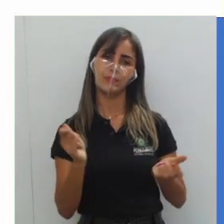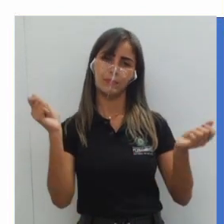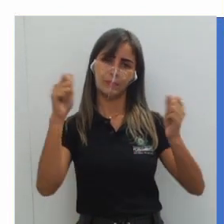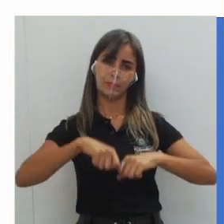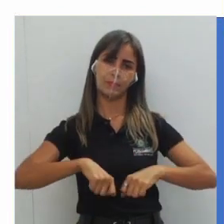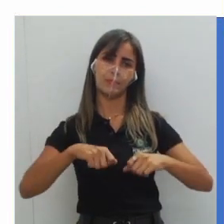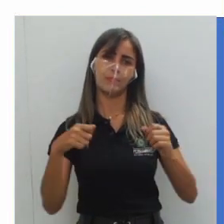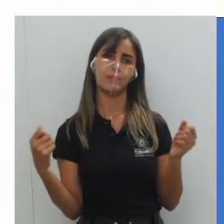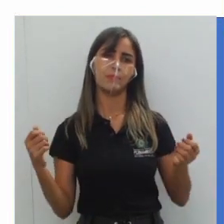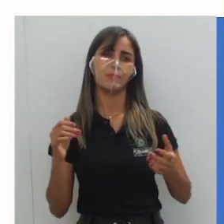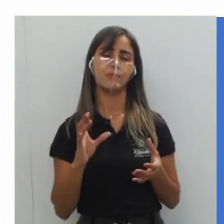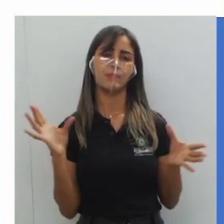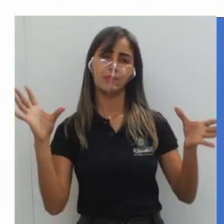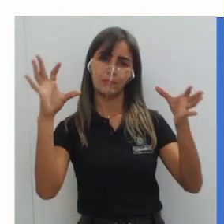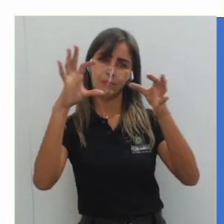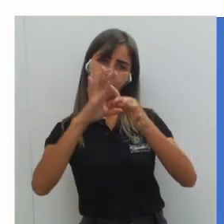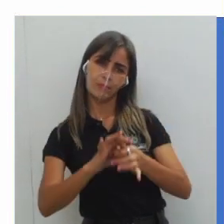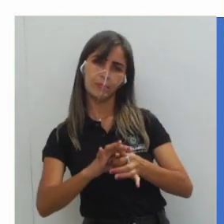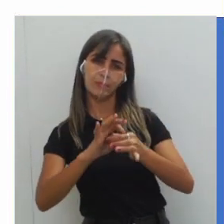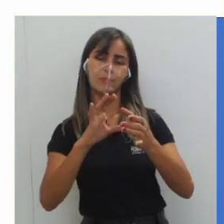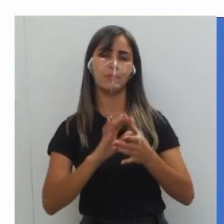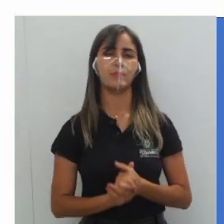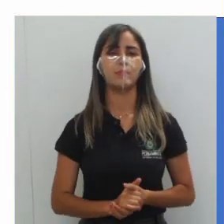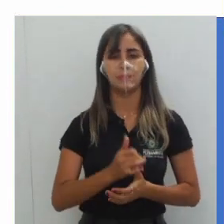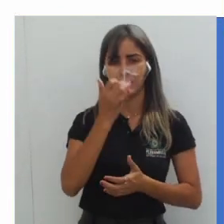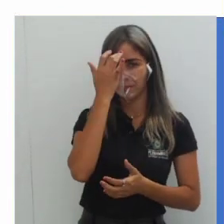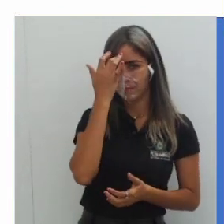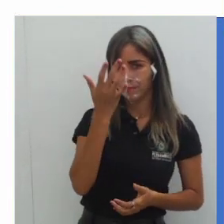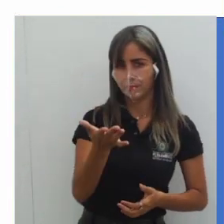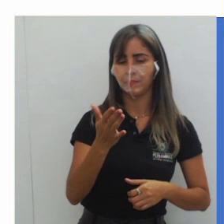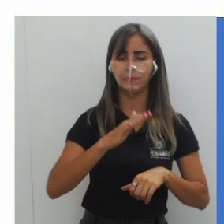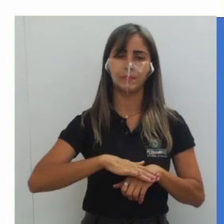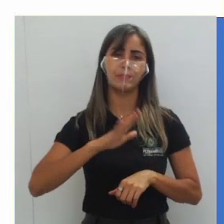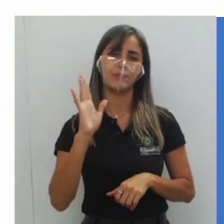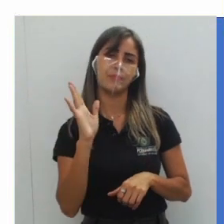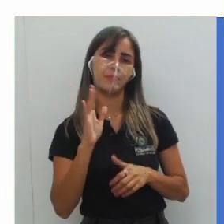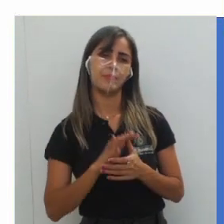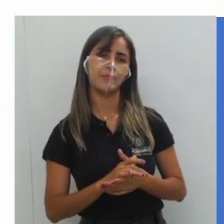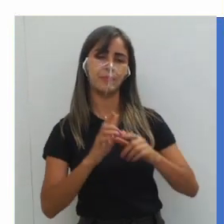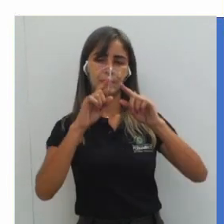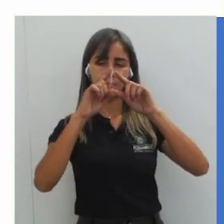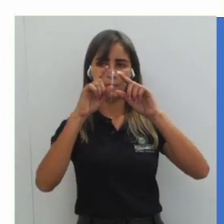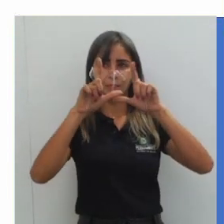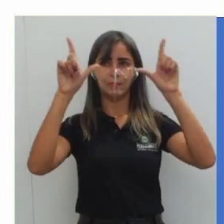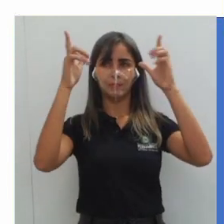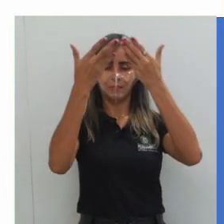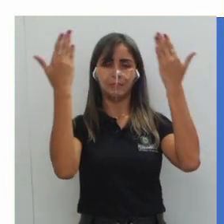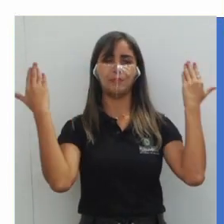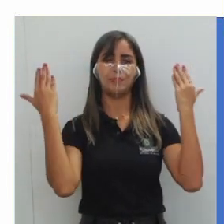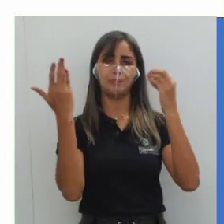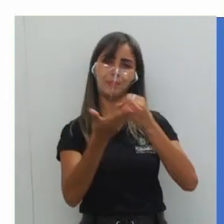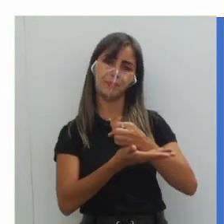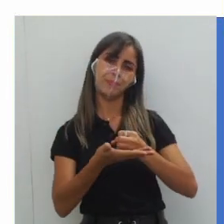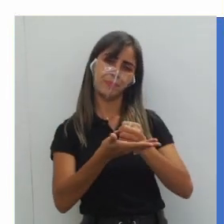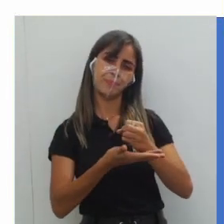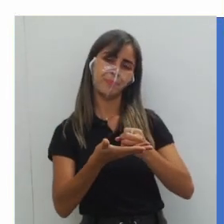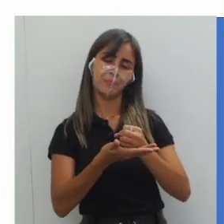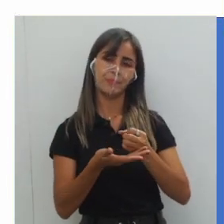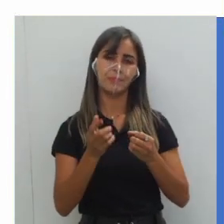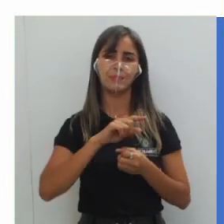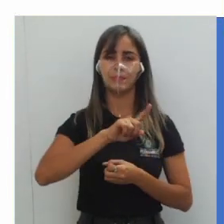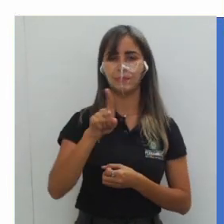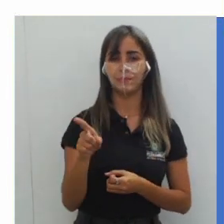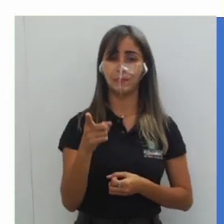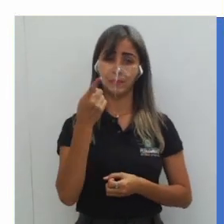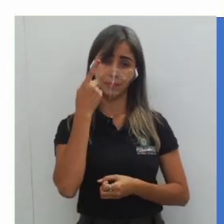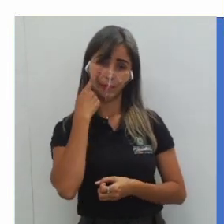para a gente compor a sentença de uma forma mais fácil. Então fica aí a fórmula basiquinha que